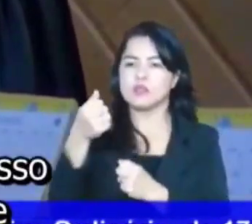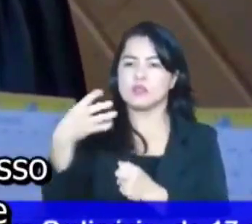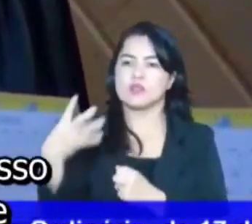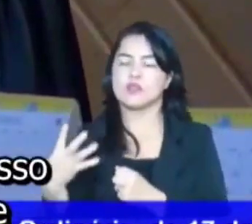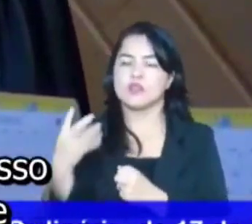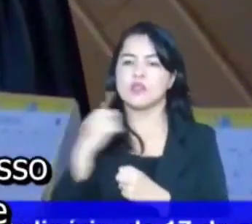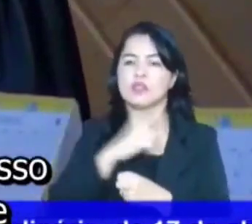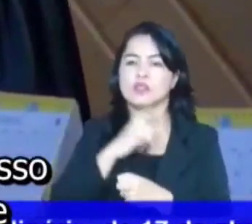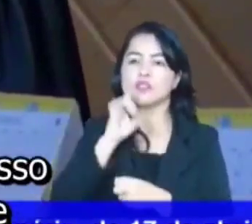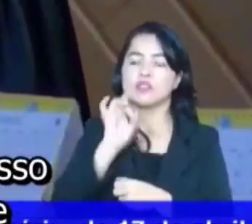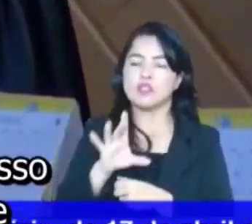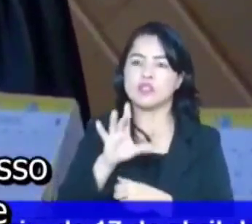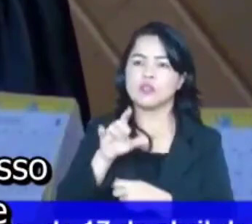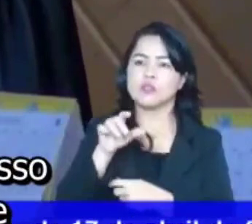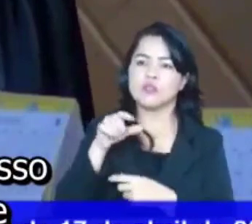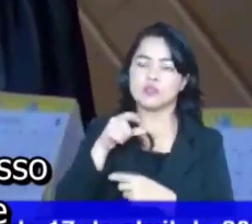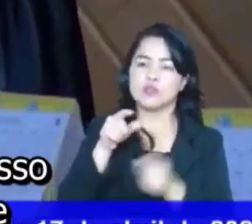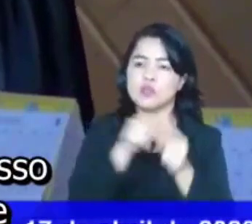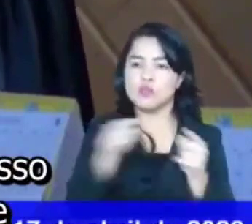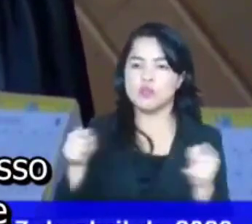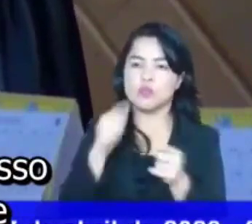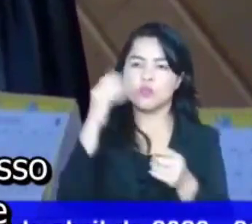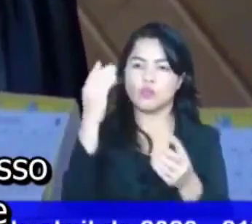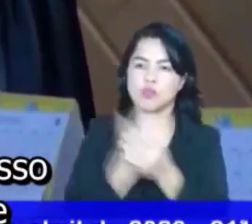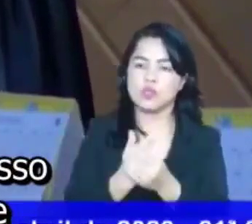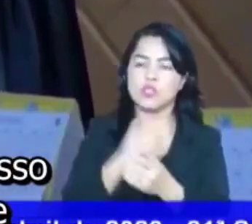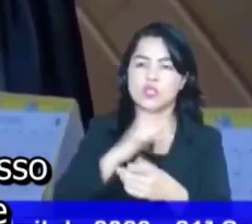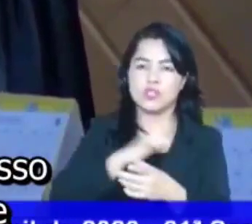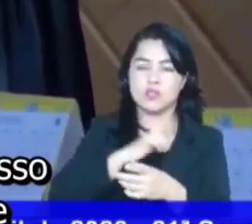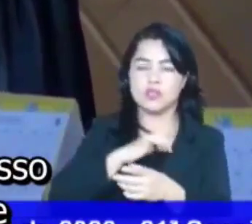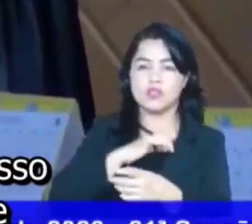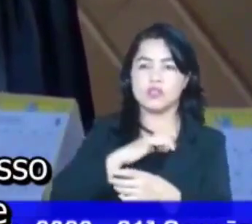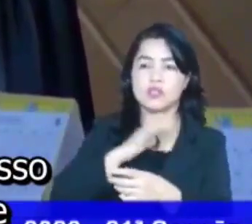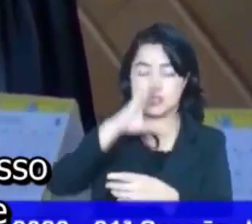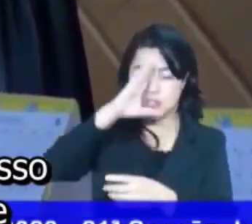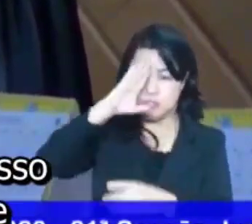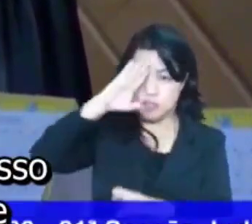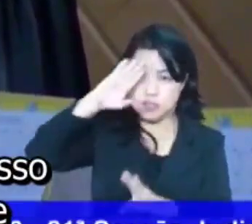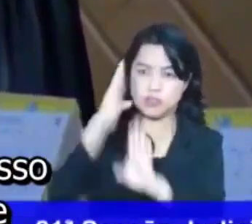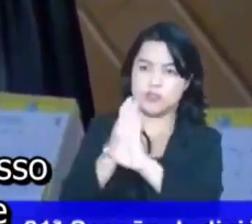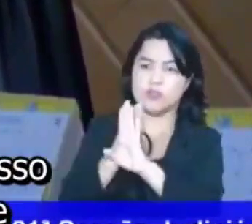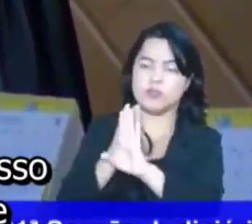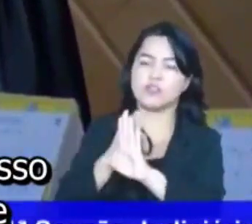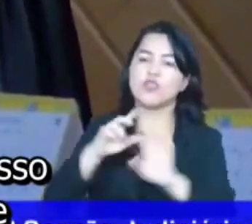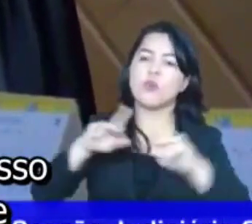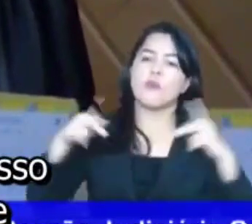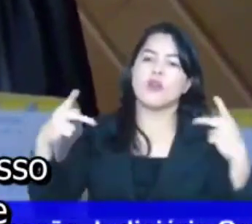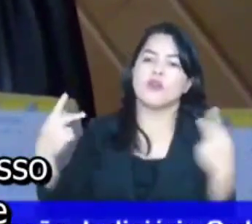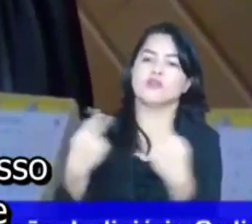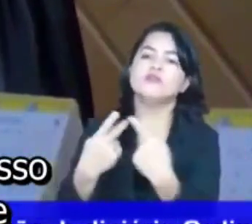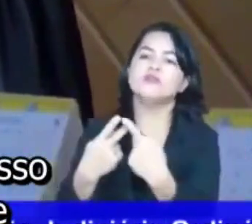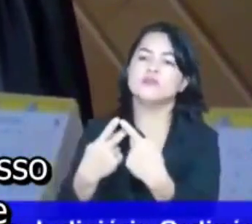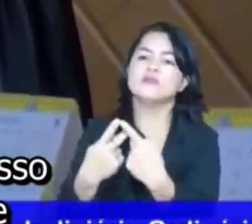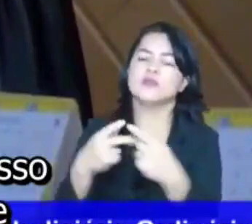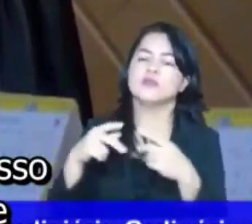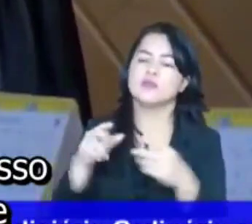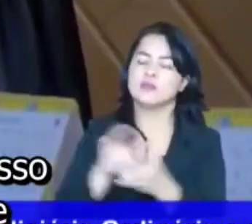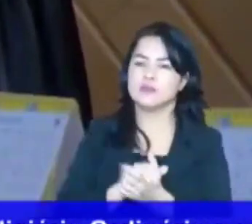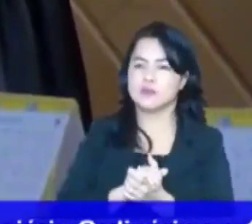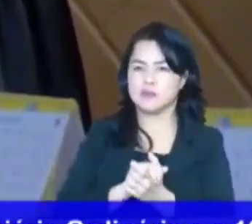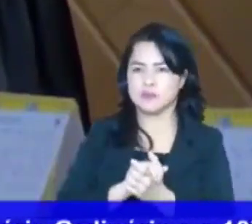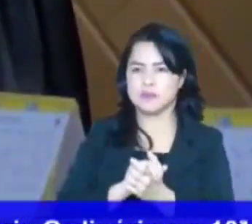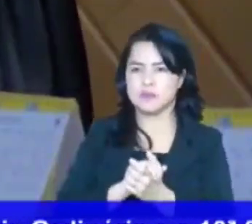eventuais feitos decorrentes do processo eleitoral que envolvam de forma direta o parente.